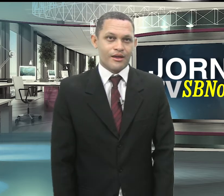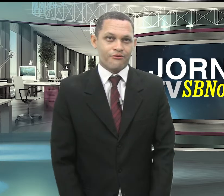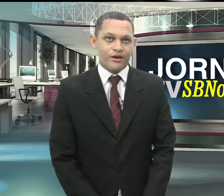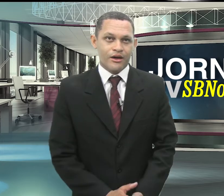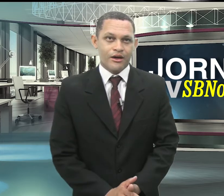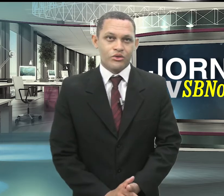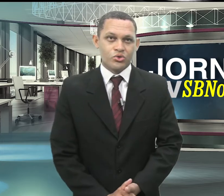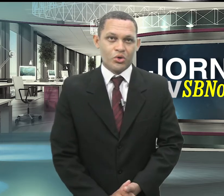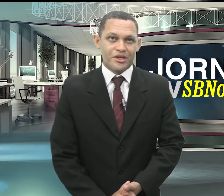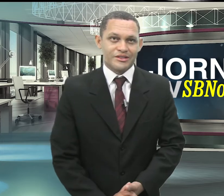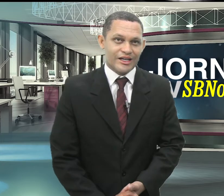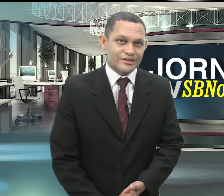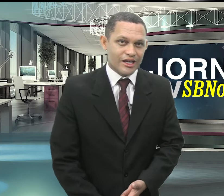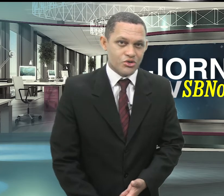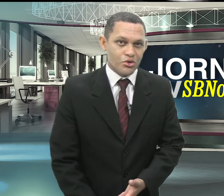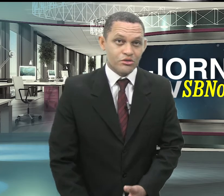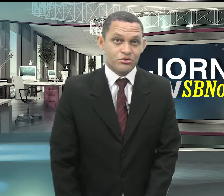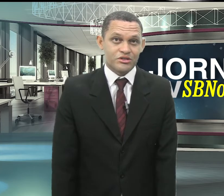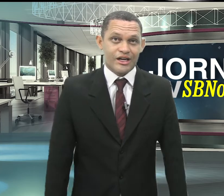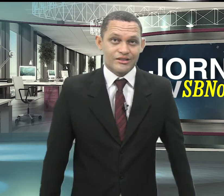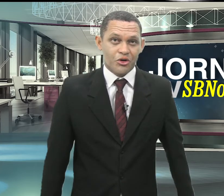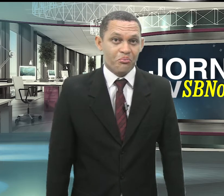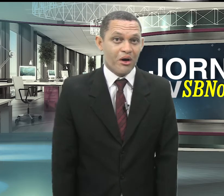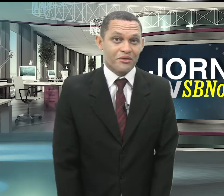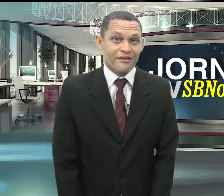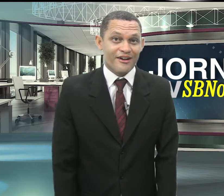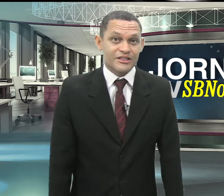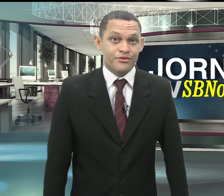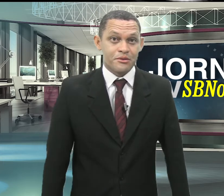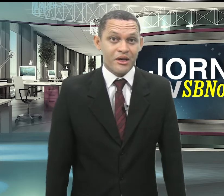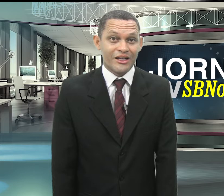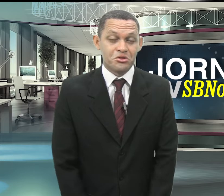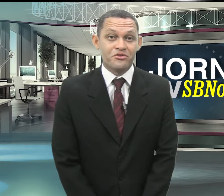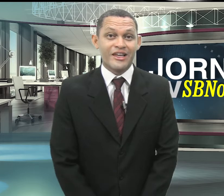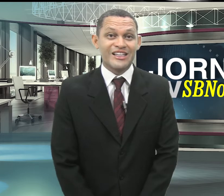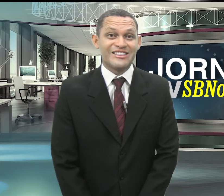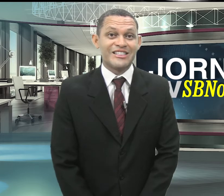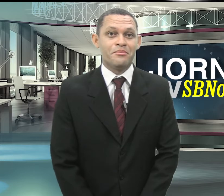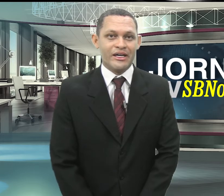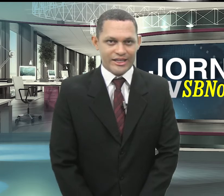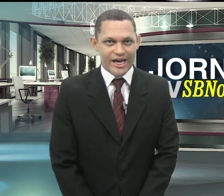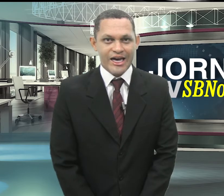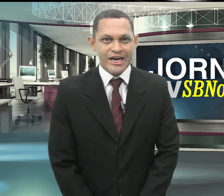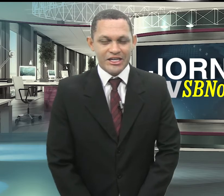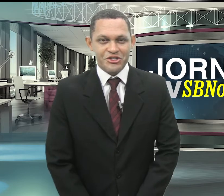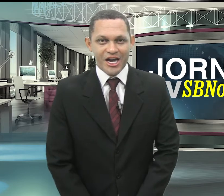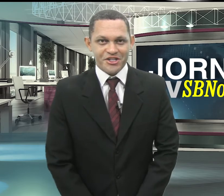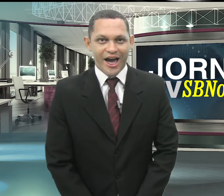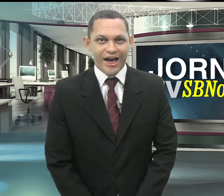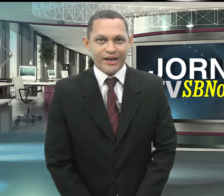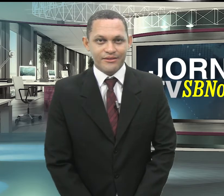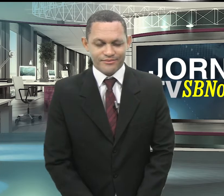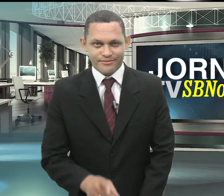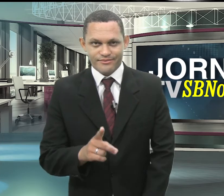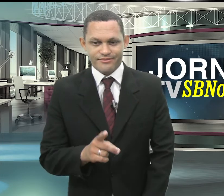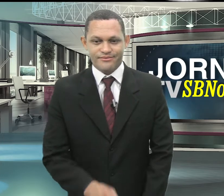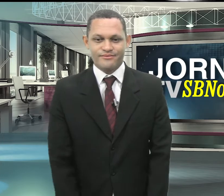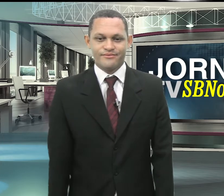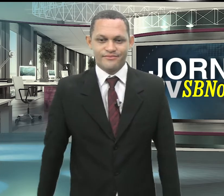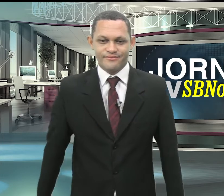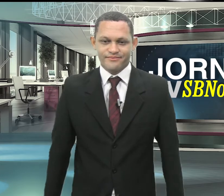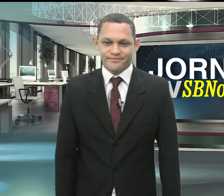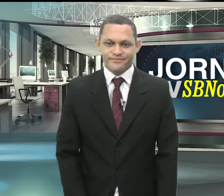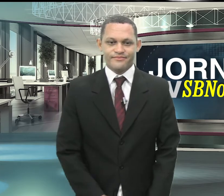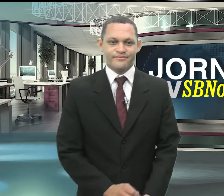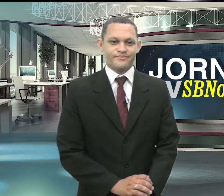que manteve todas as regiões do estado de São Paulo na fase vermelha nos finais de semana. Já, já!